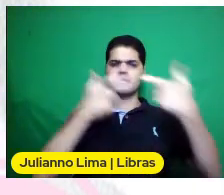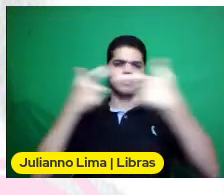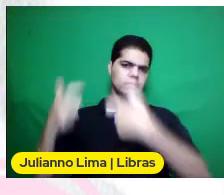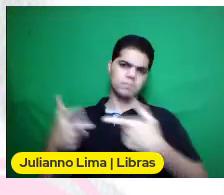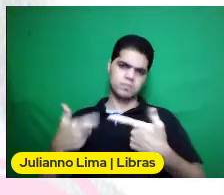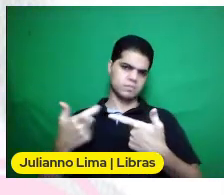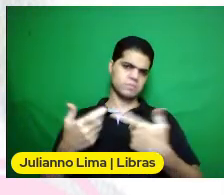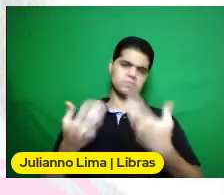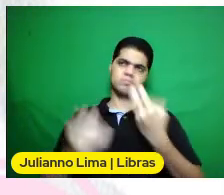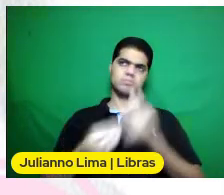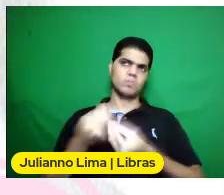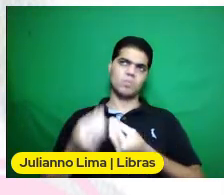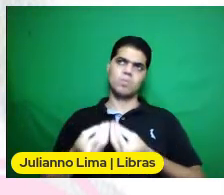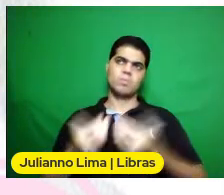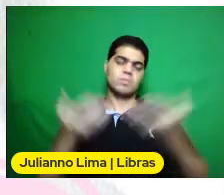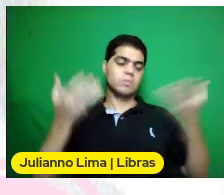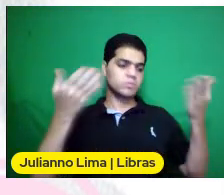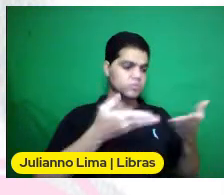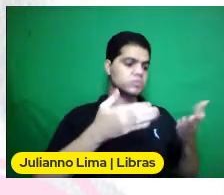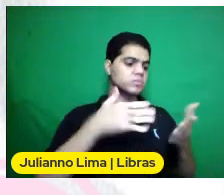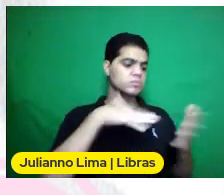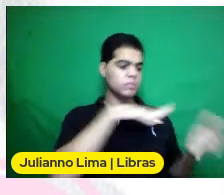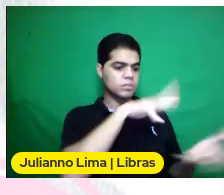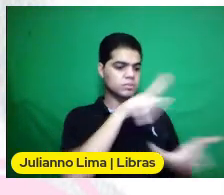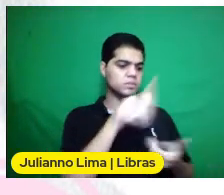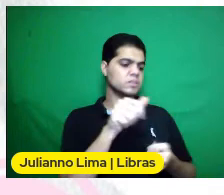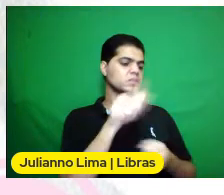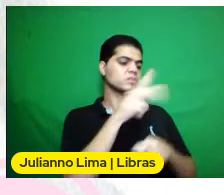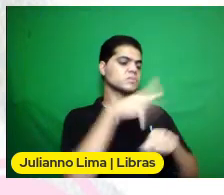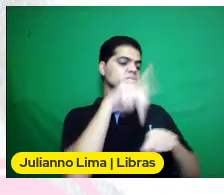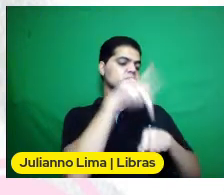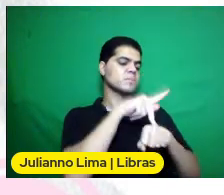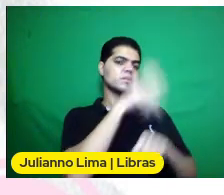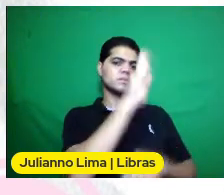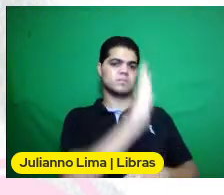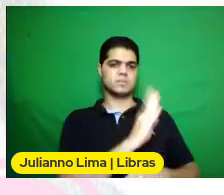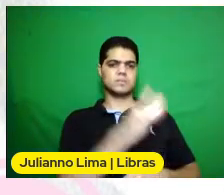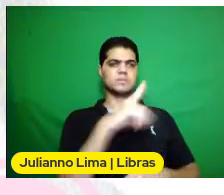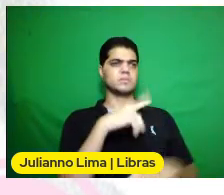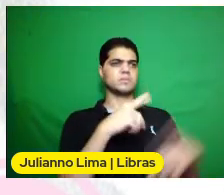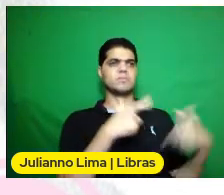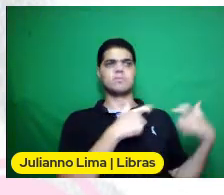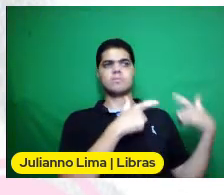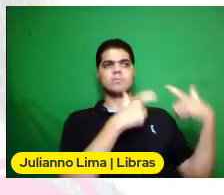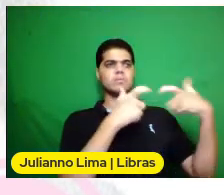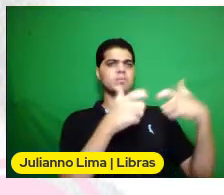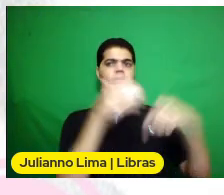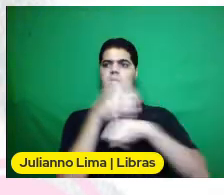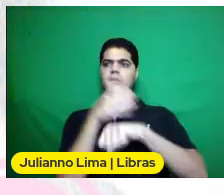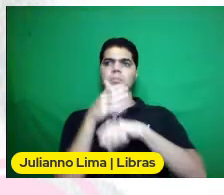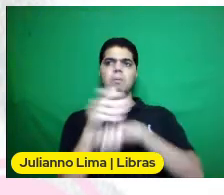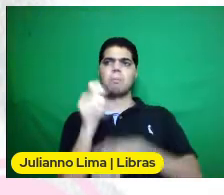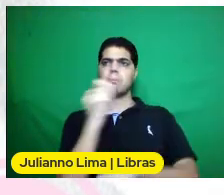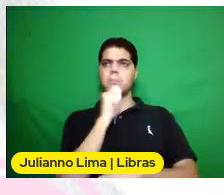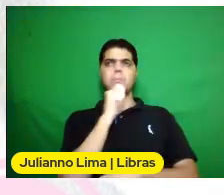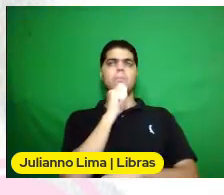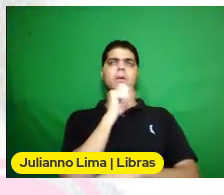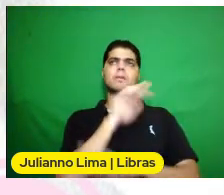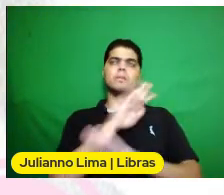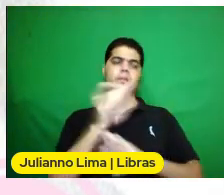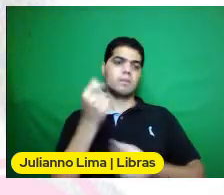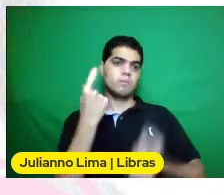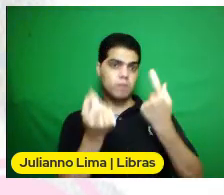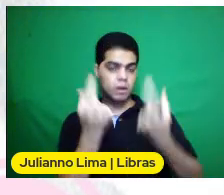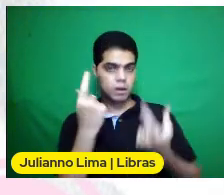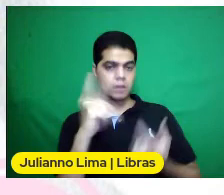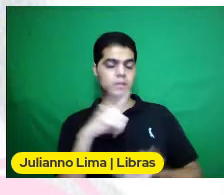país tão para chegar à guerra, né? Nesses lugares tão belicosos. Então, a